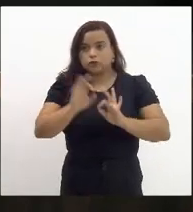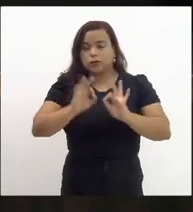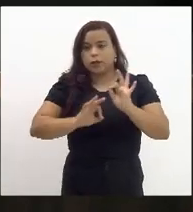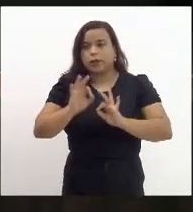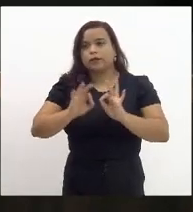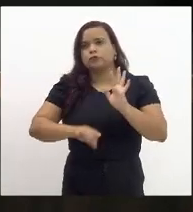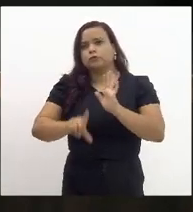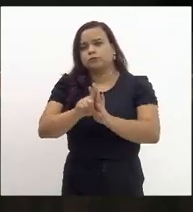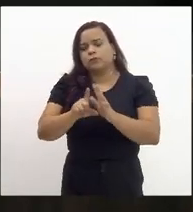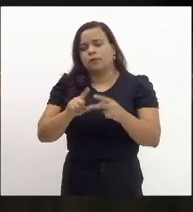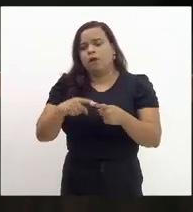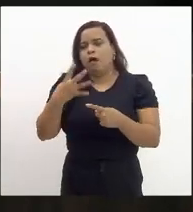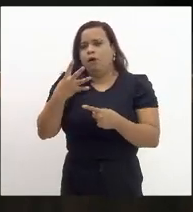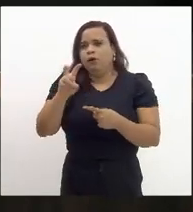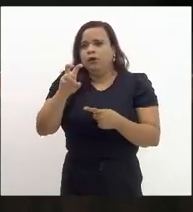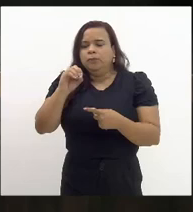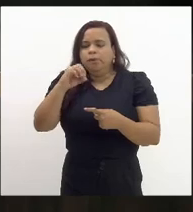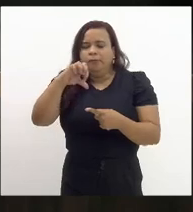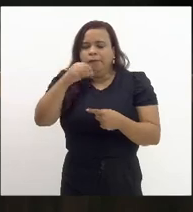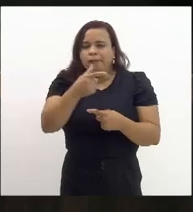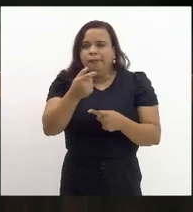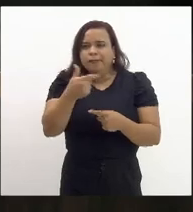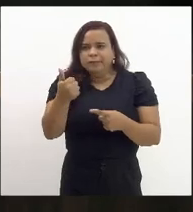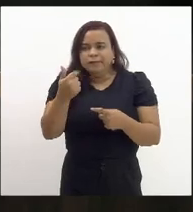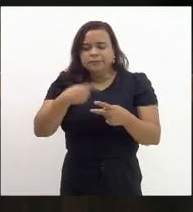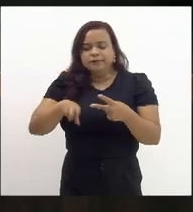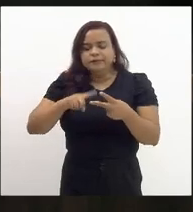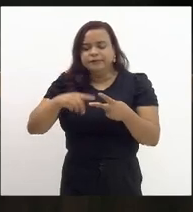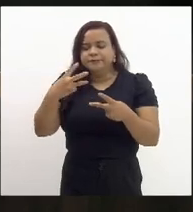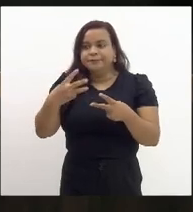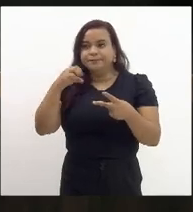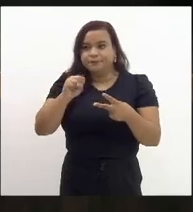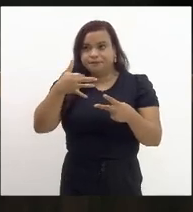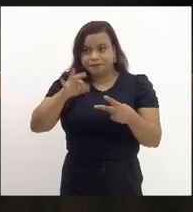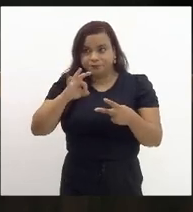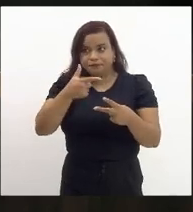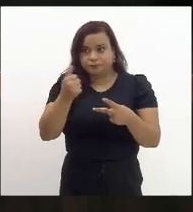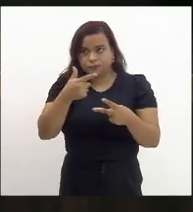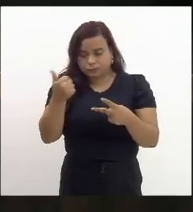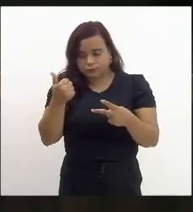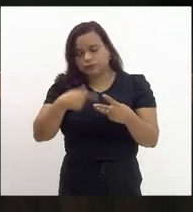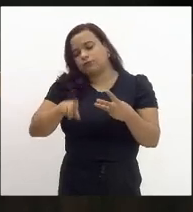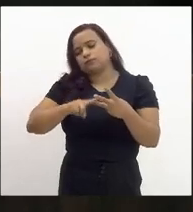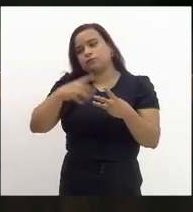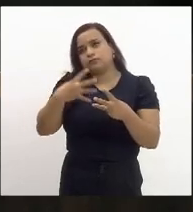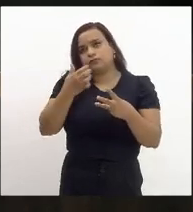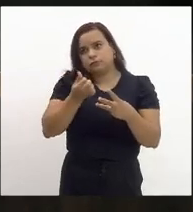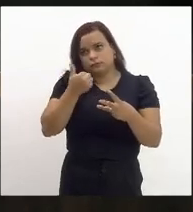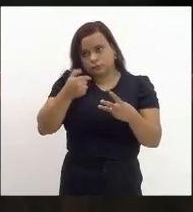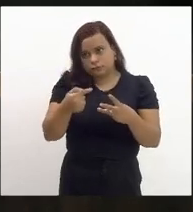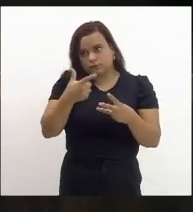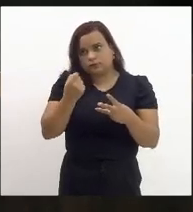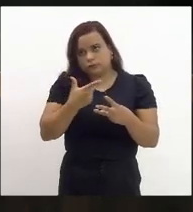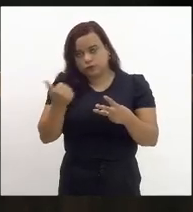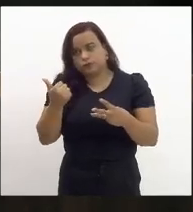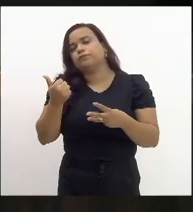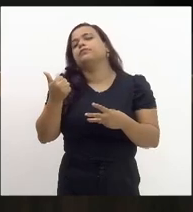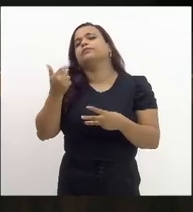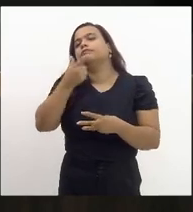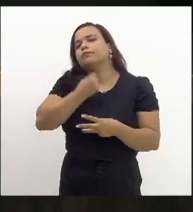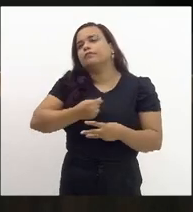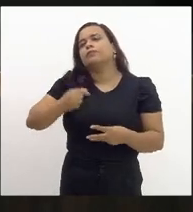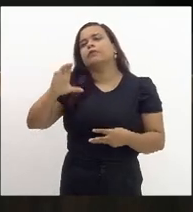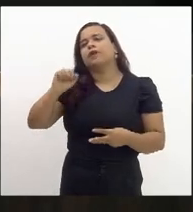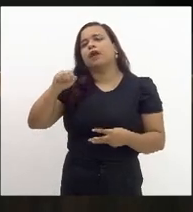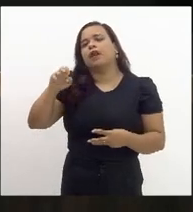lei: 4509 de 21, 3810 de 21, 4617 de 21. Deputado Márcio